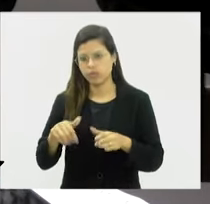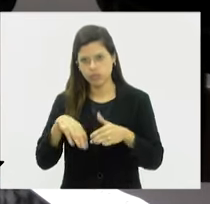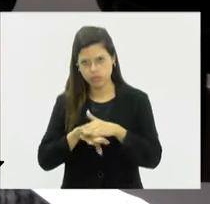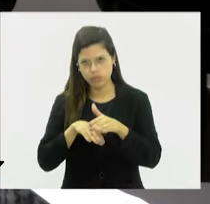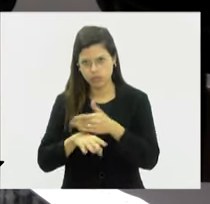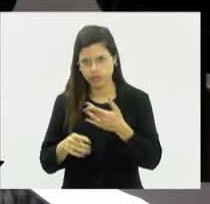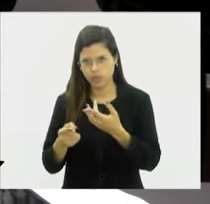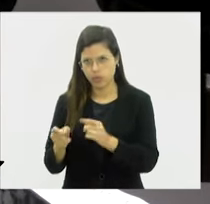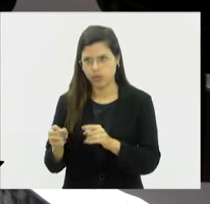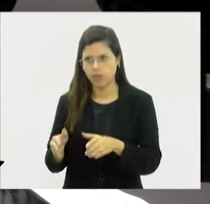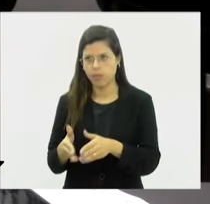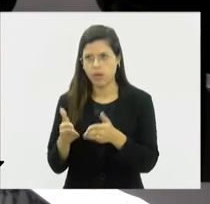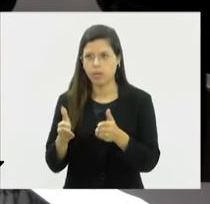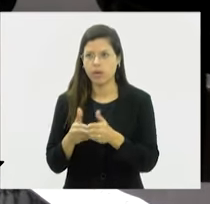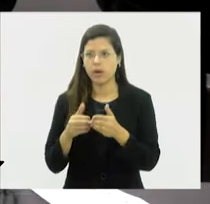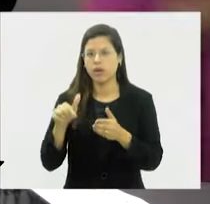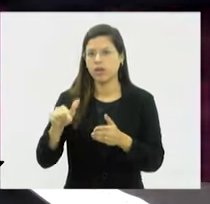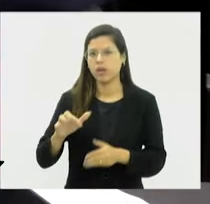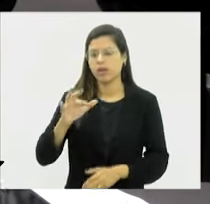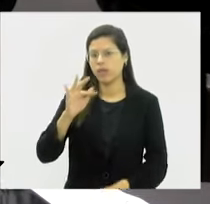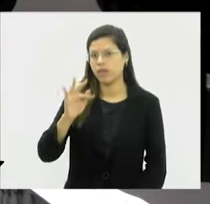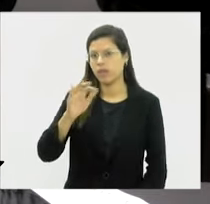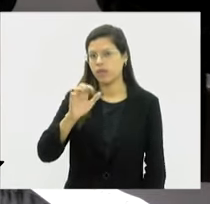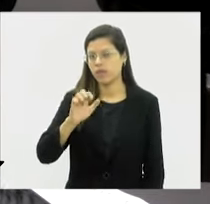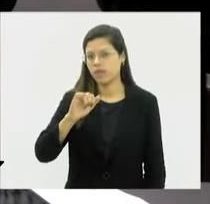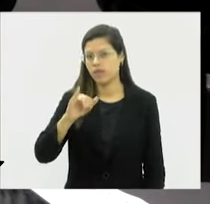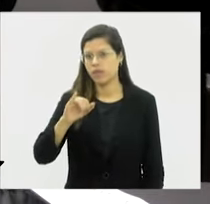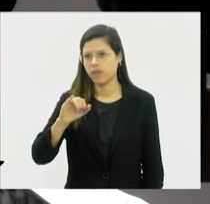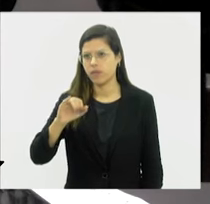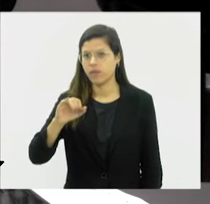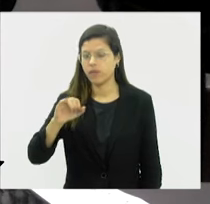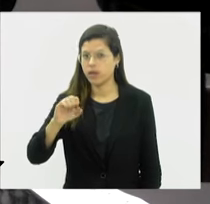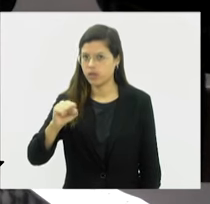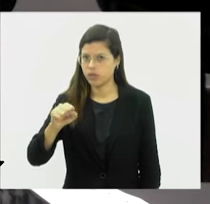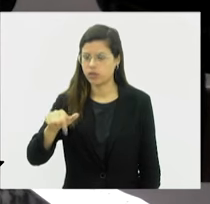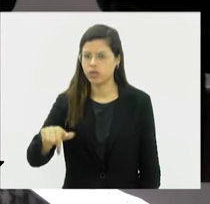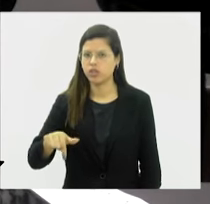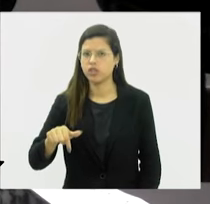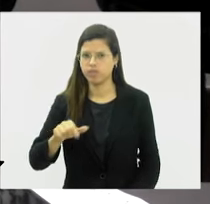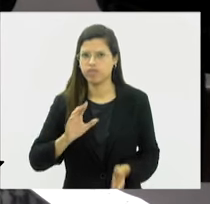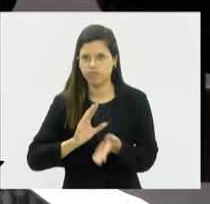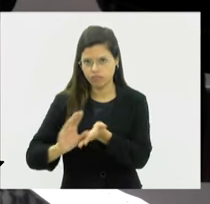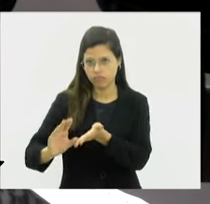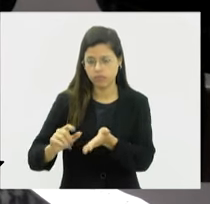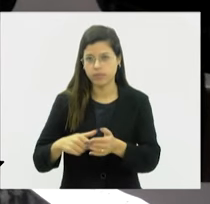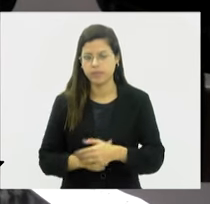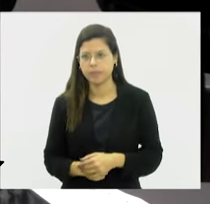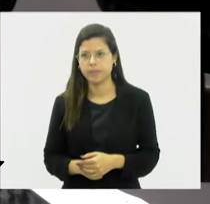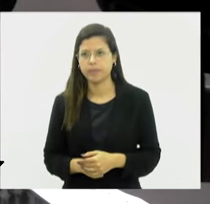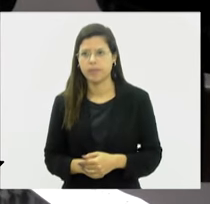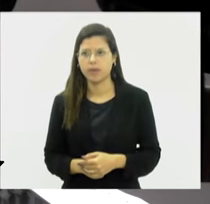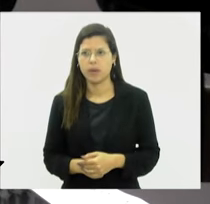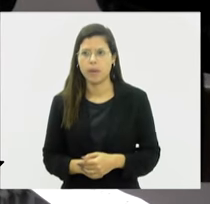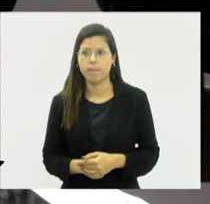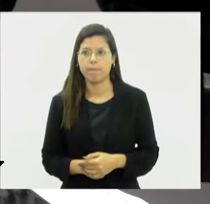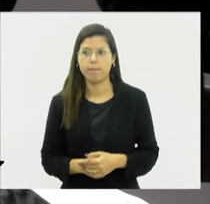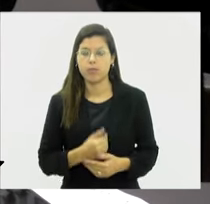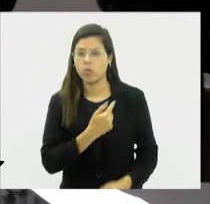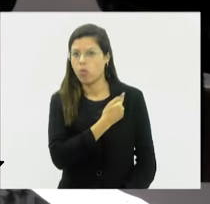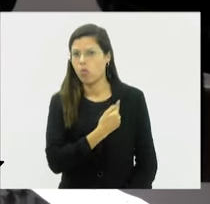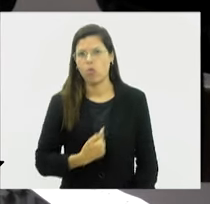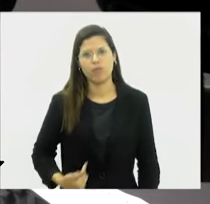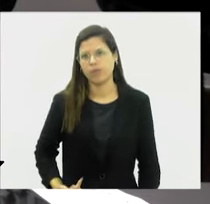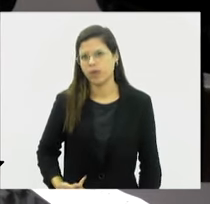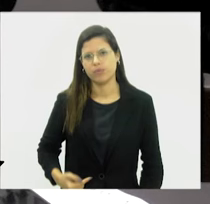para o FEIS, que é a Habitação de Interesse Social. E, sistematicamente, o governo não